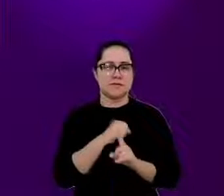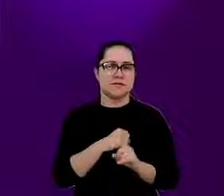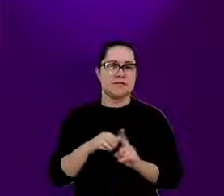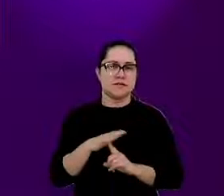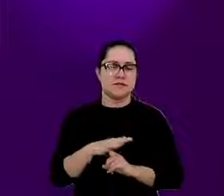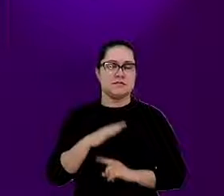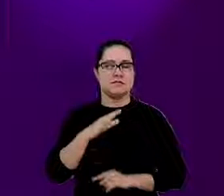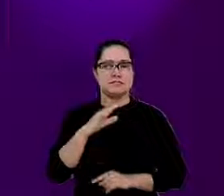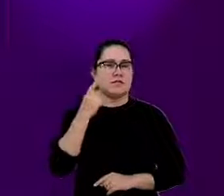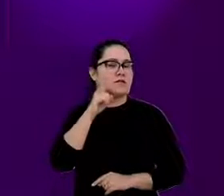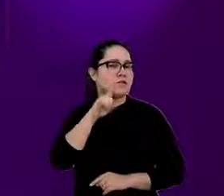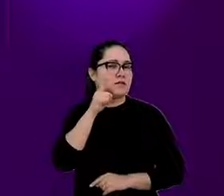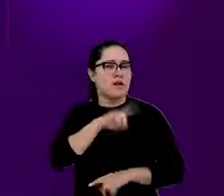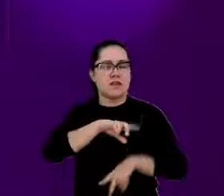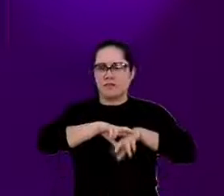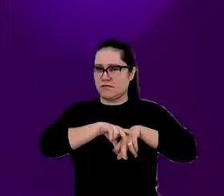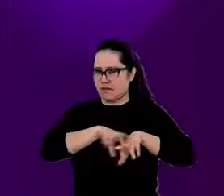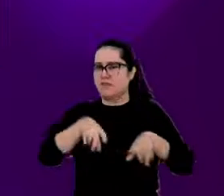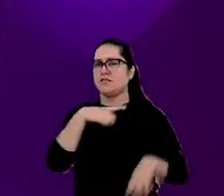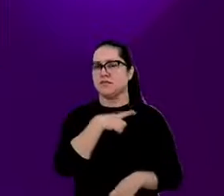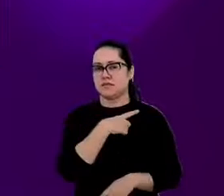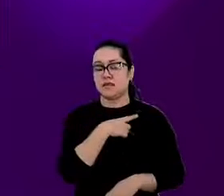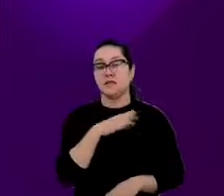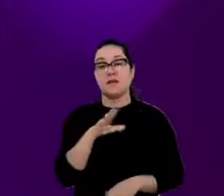Americana, enfim. E aqui a gente